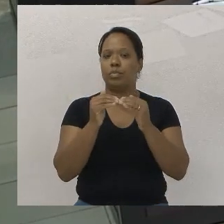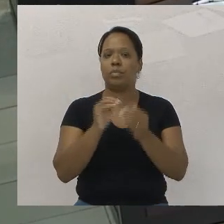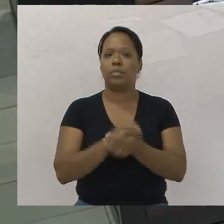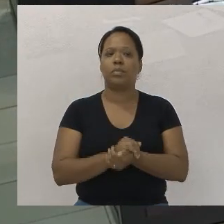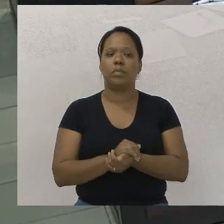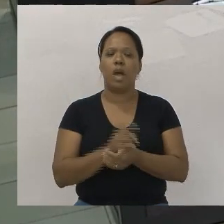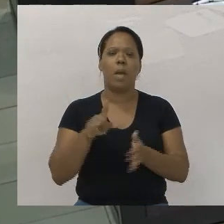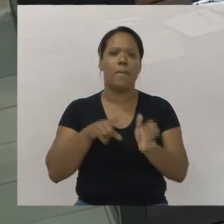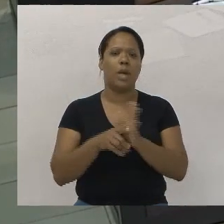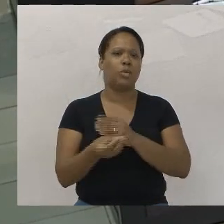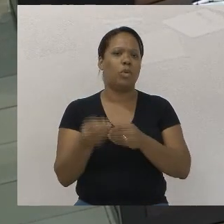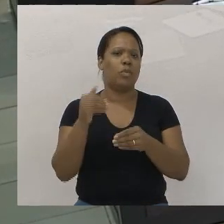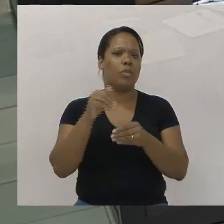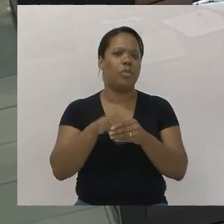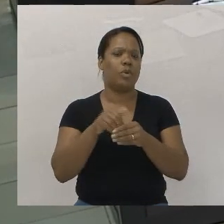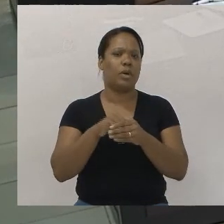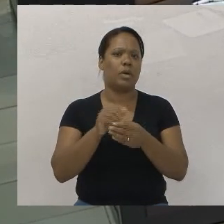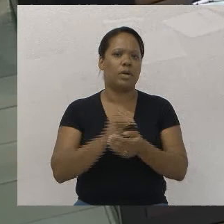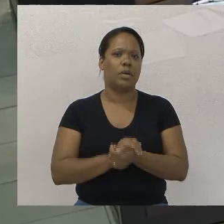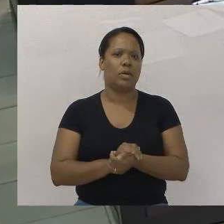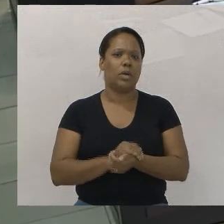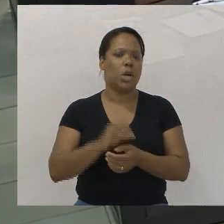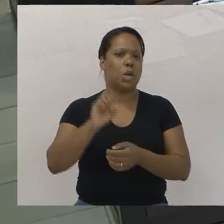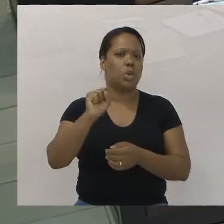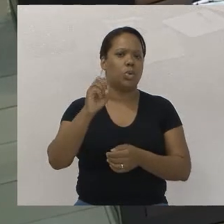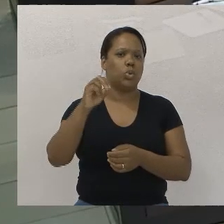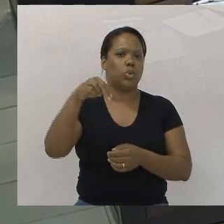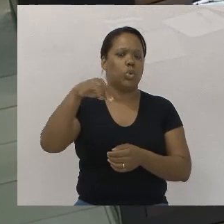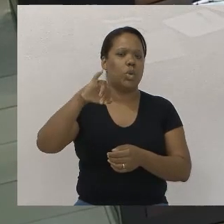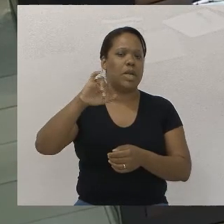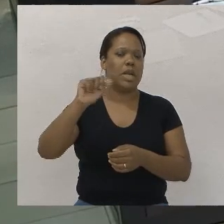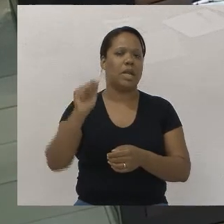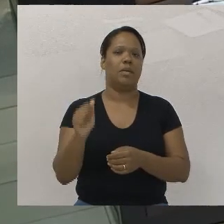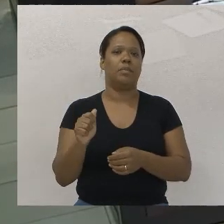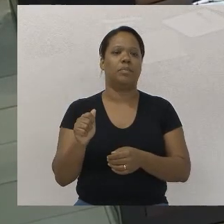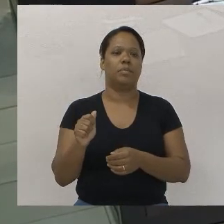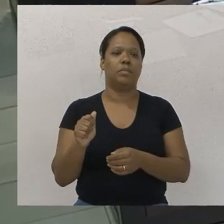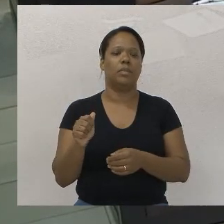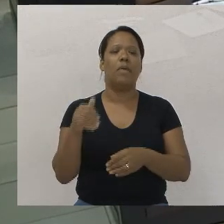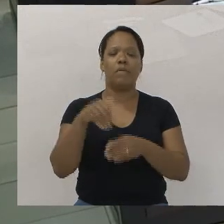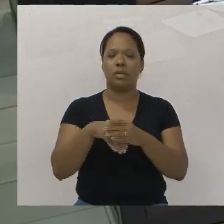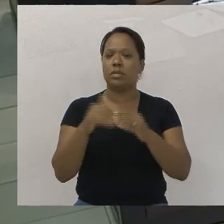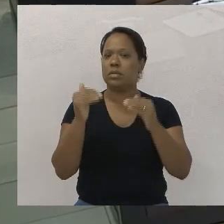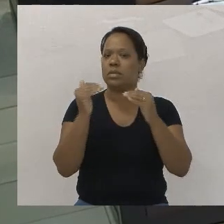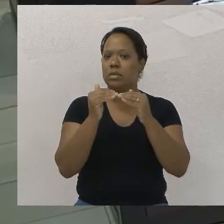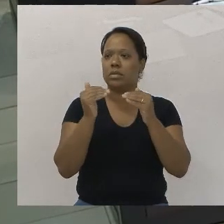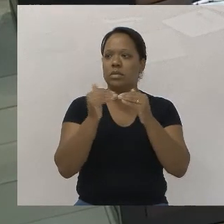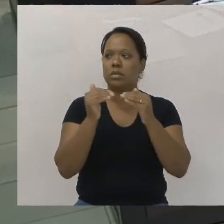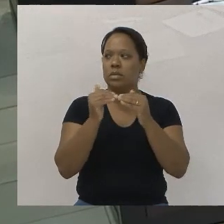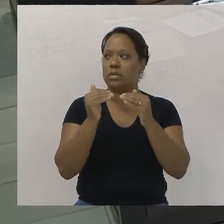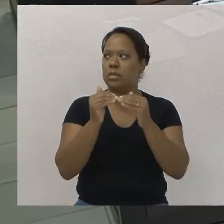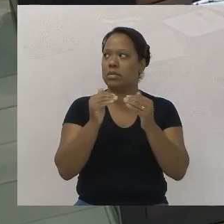com volta vereadora soninha patas da amizade favorável